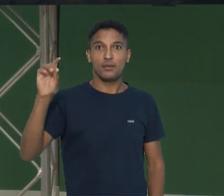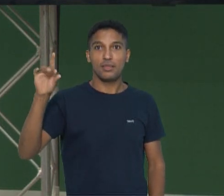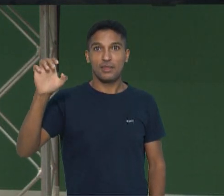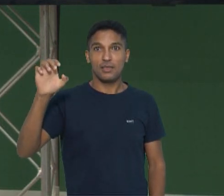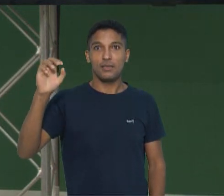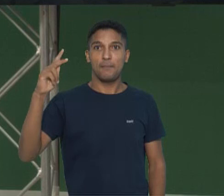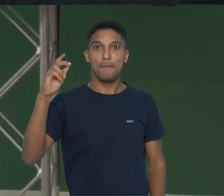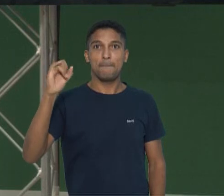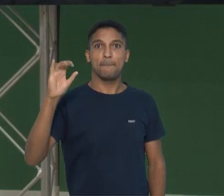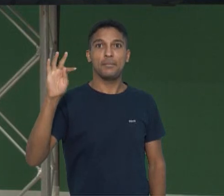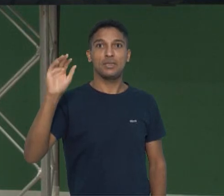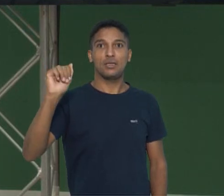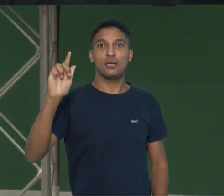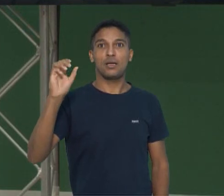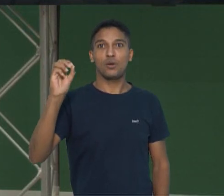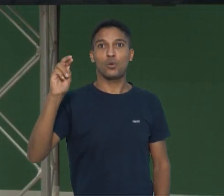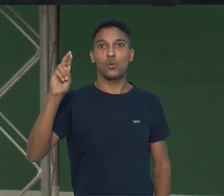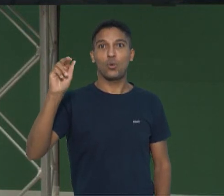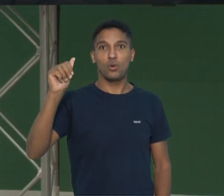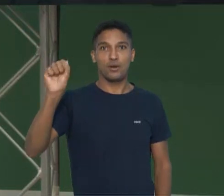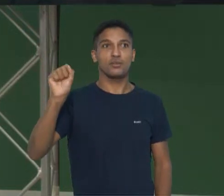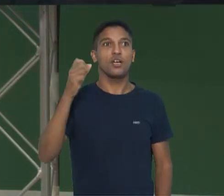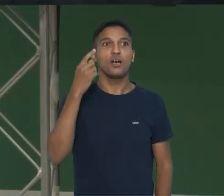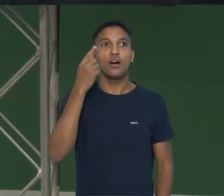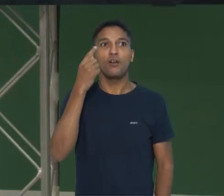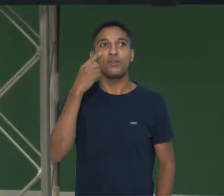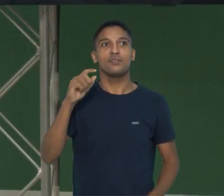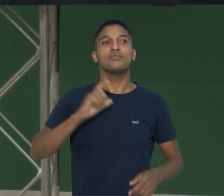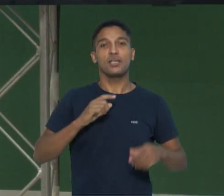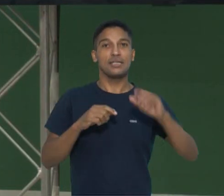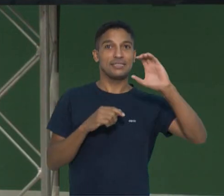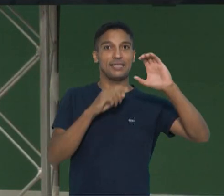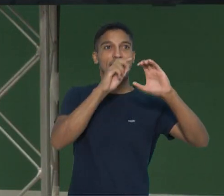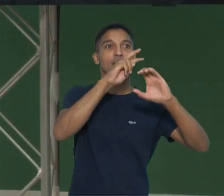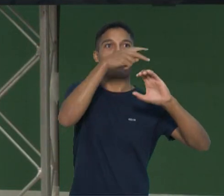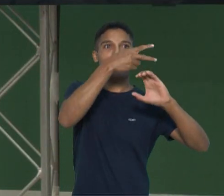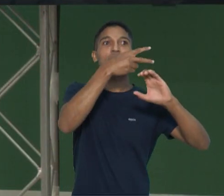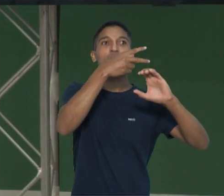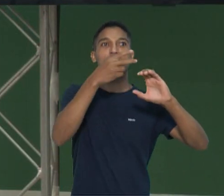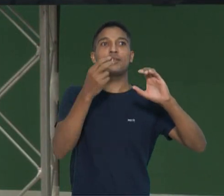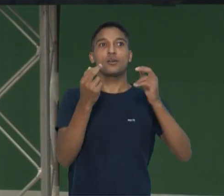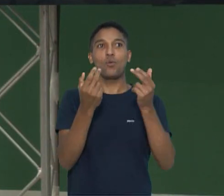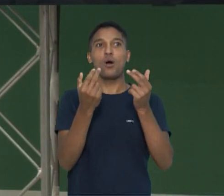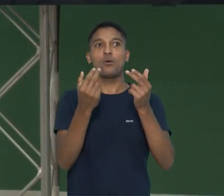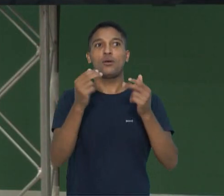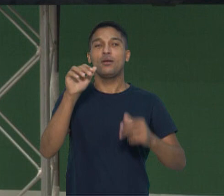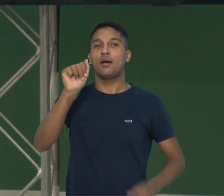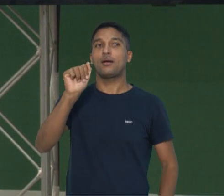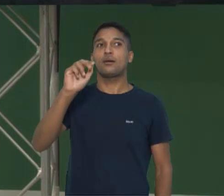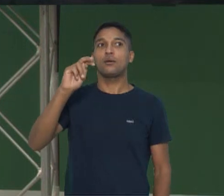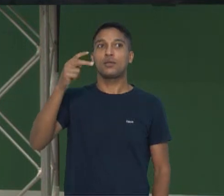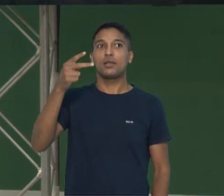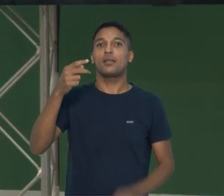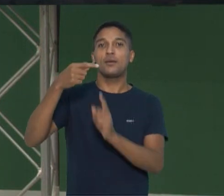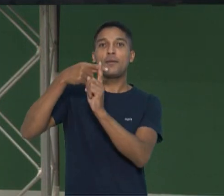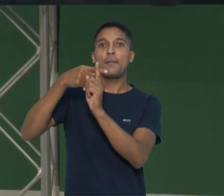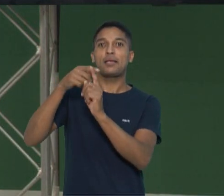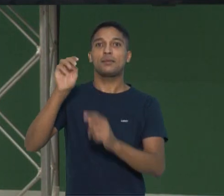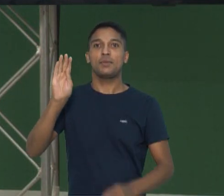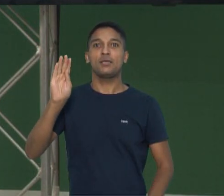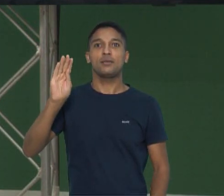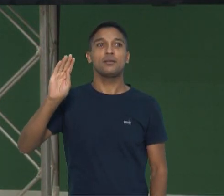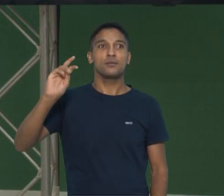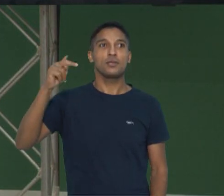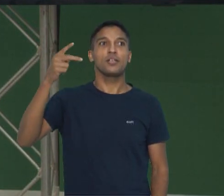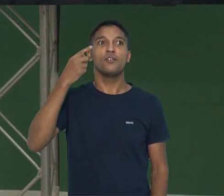é 3, o C, que é 5. Então, 5 ao quadrado, 25, 3 ao quadrado é